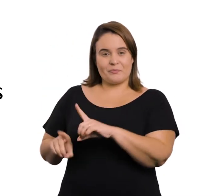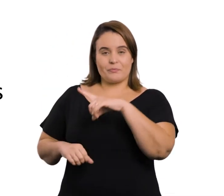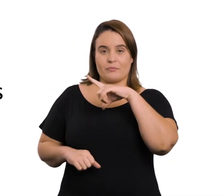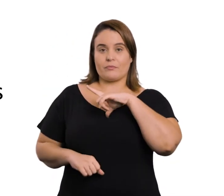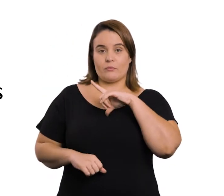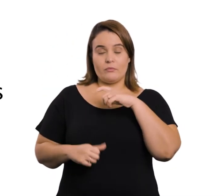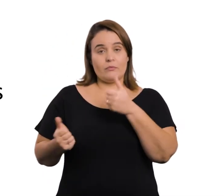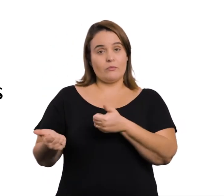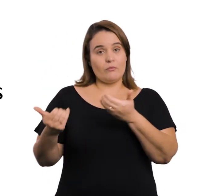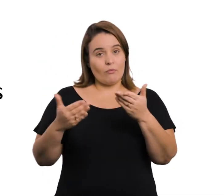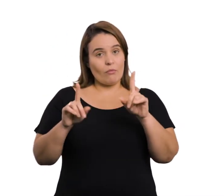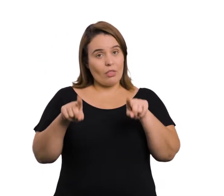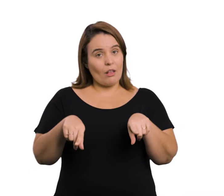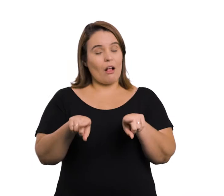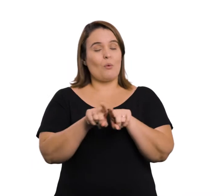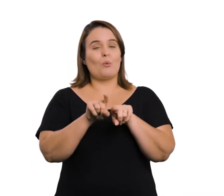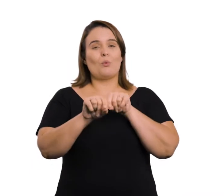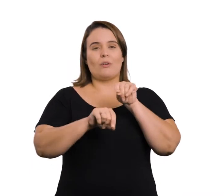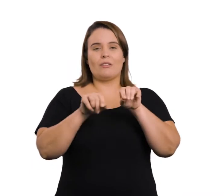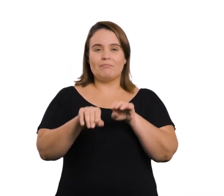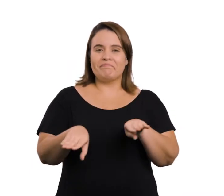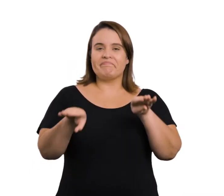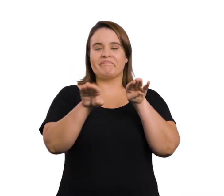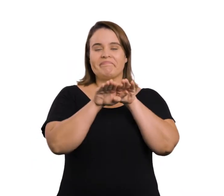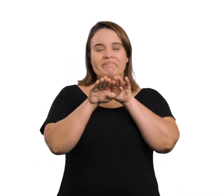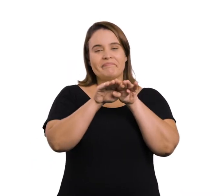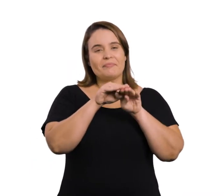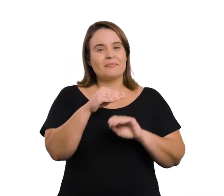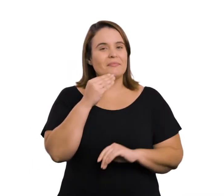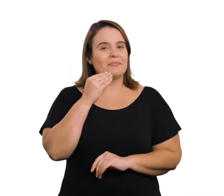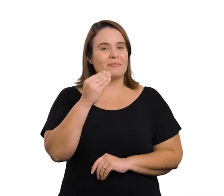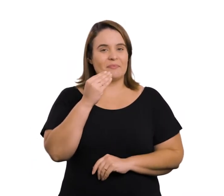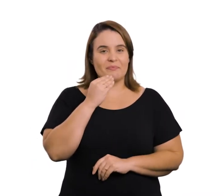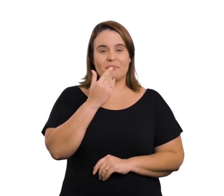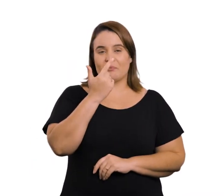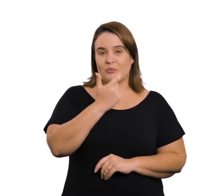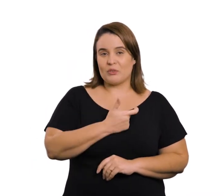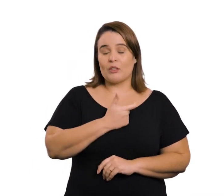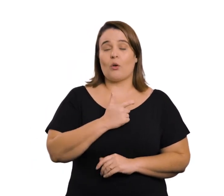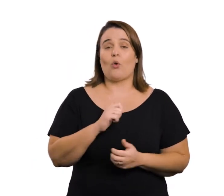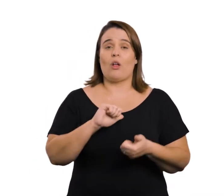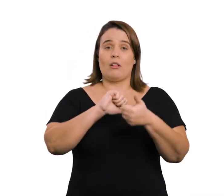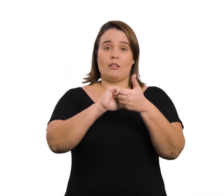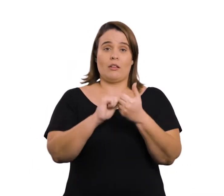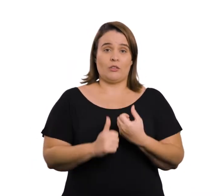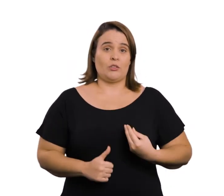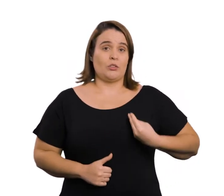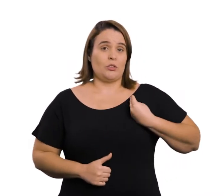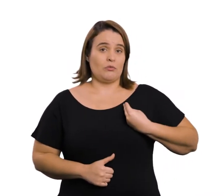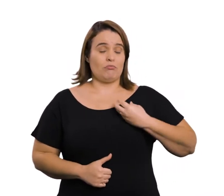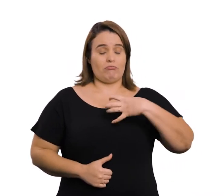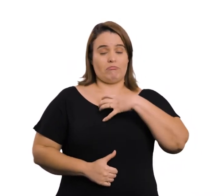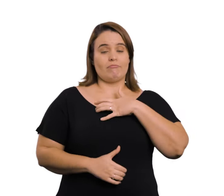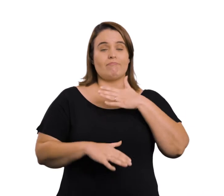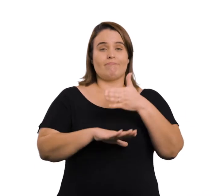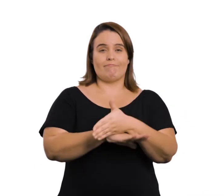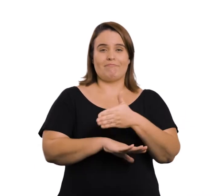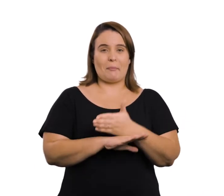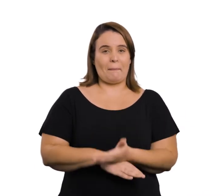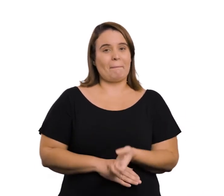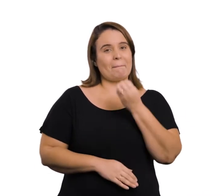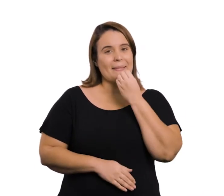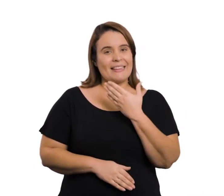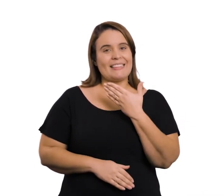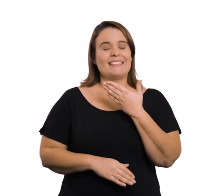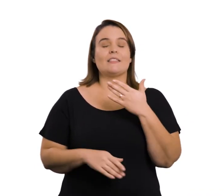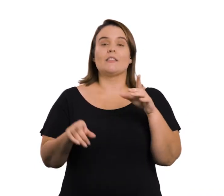das pessoas com deficiência. Proporcionam equiparação de oportunidades, autonomia e qualidade de vida por meio de acesso